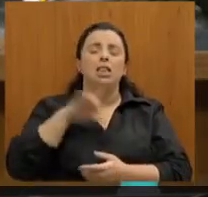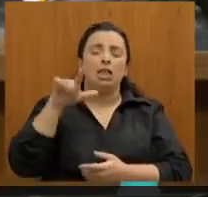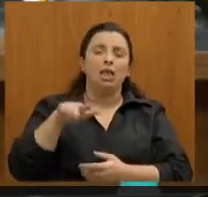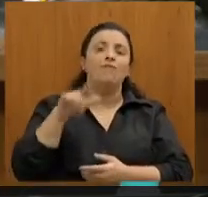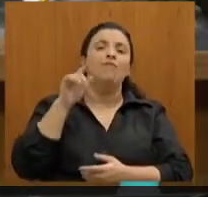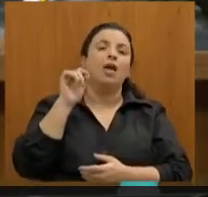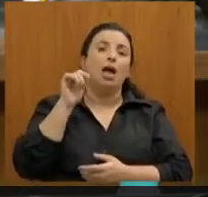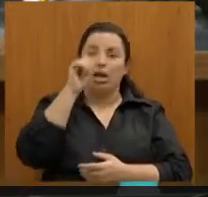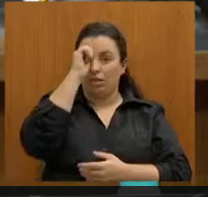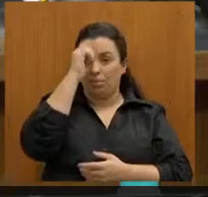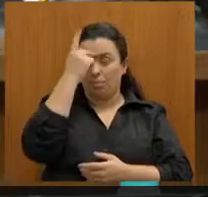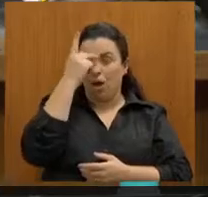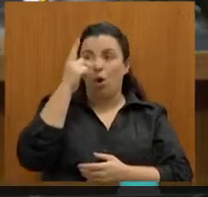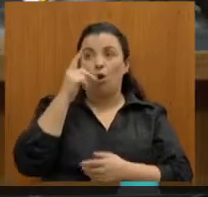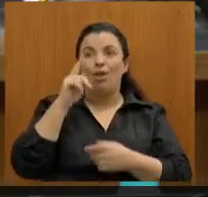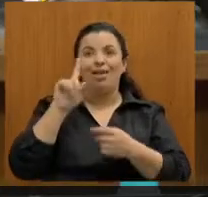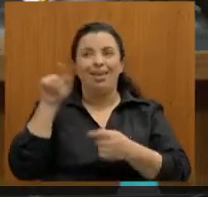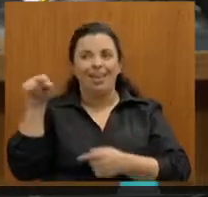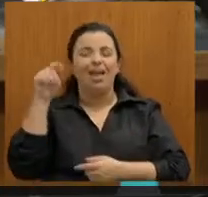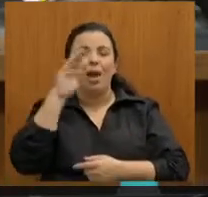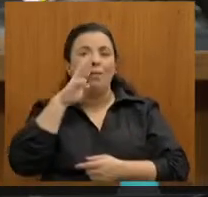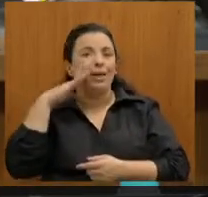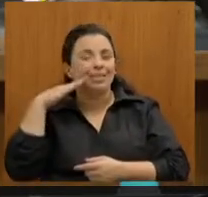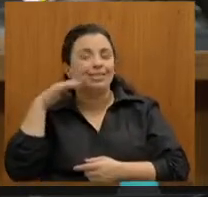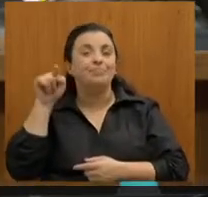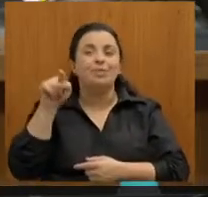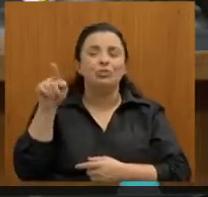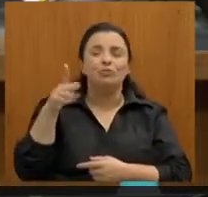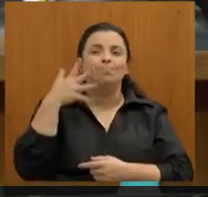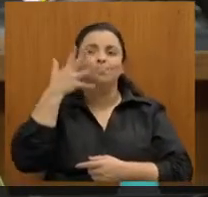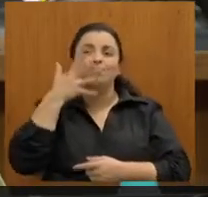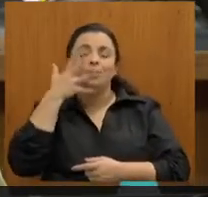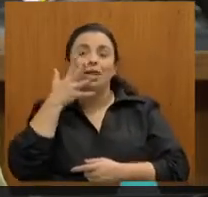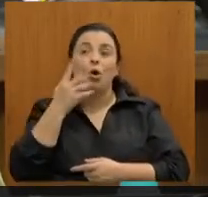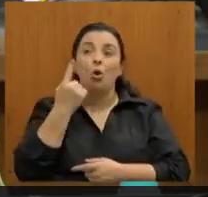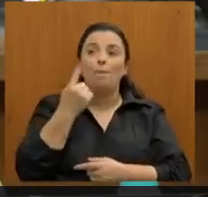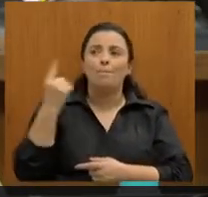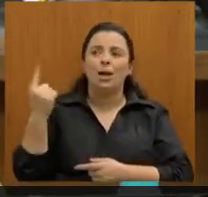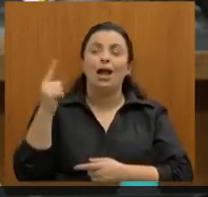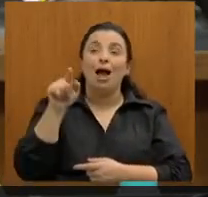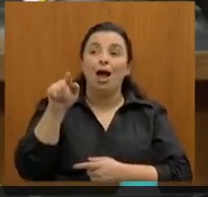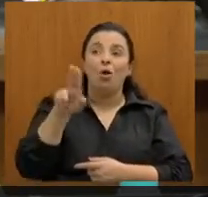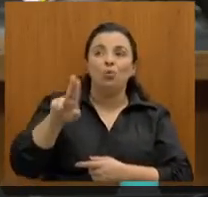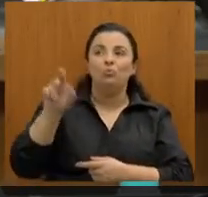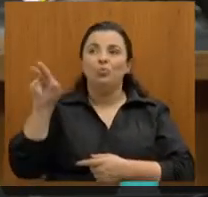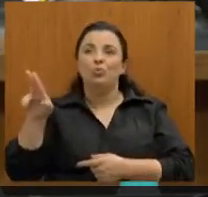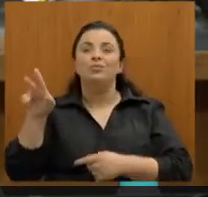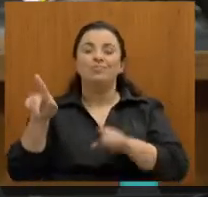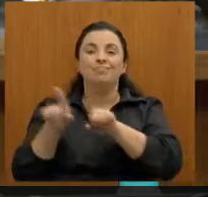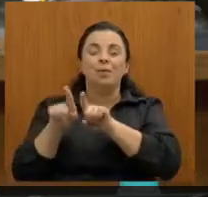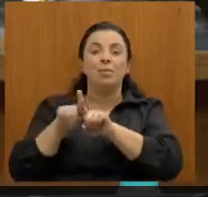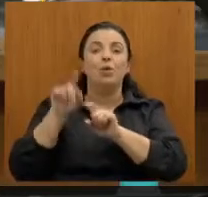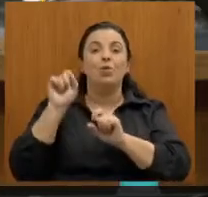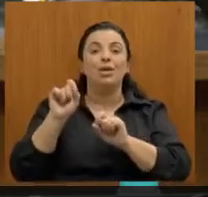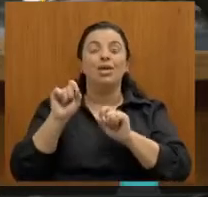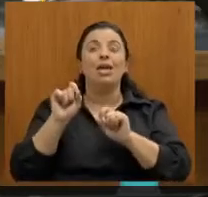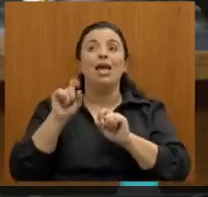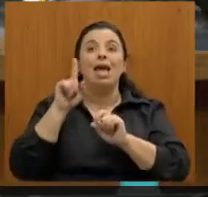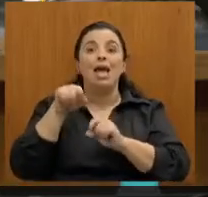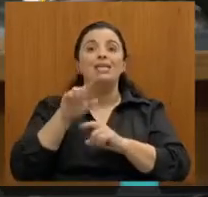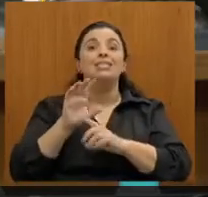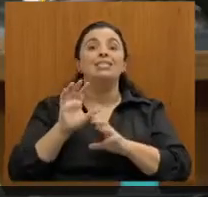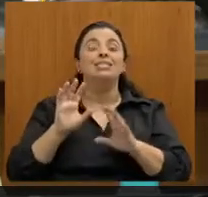Beatriz uma palavra que as duas utilizaram bom e que apontam para a celebração